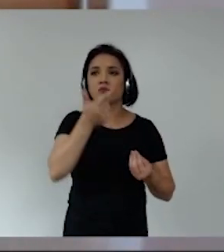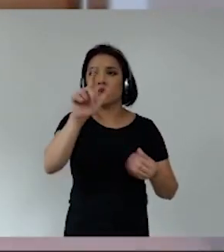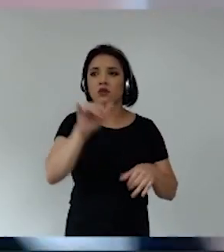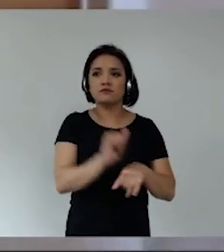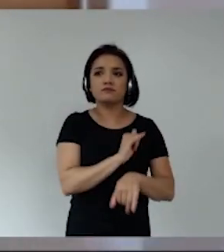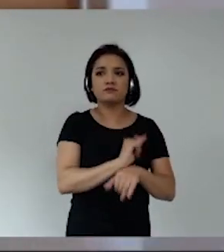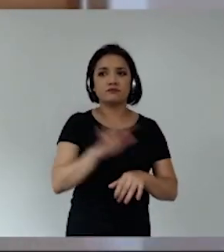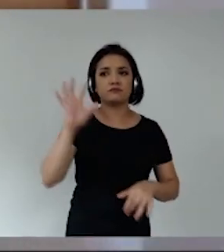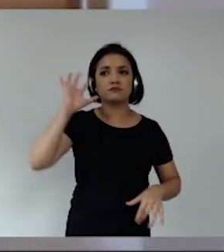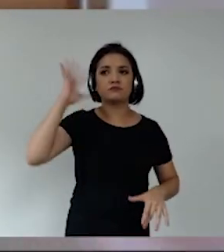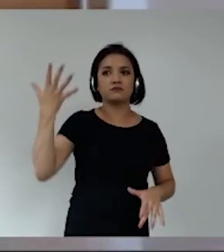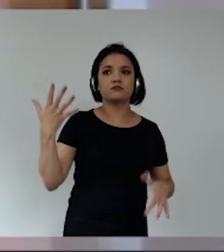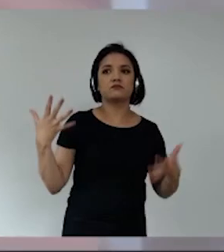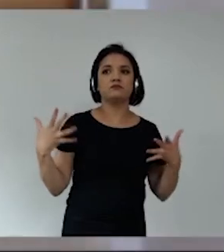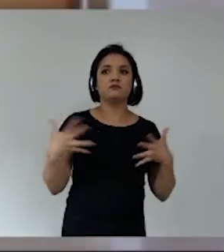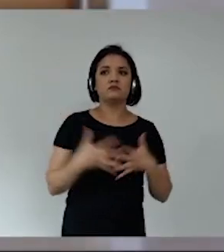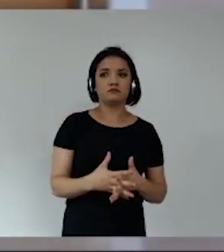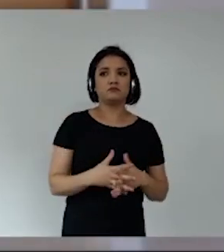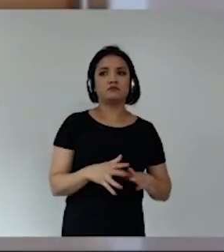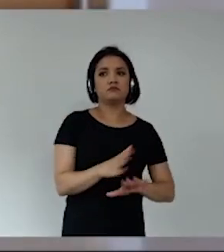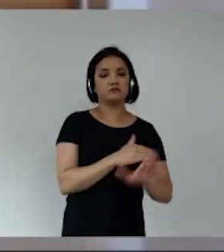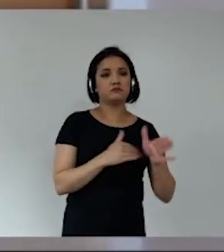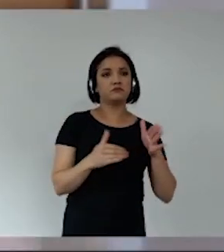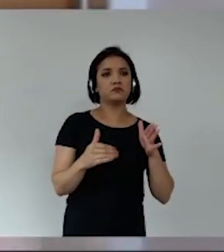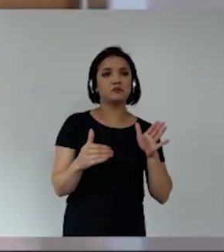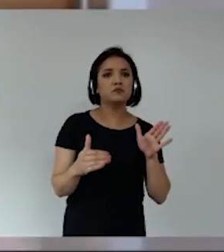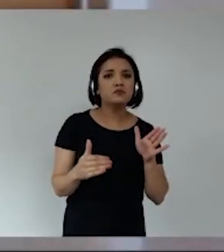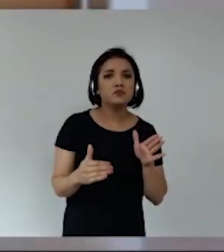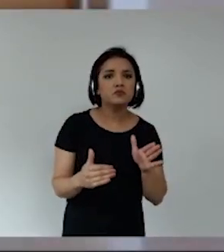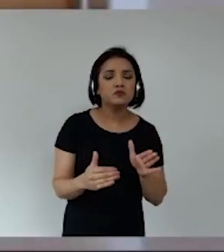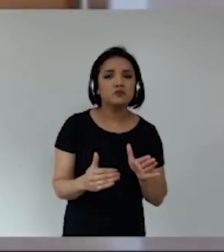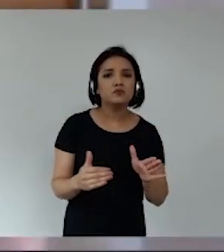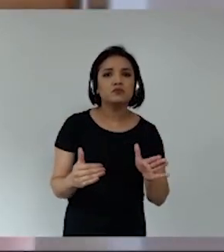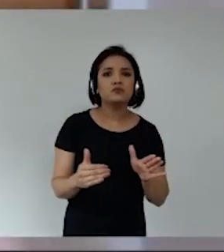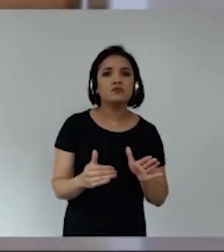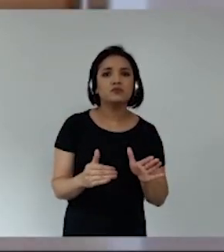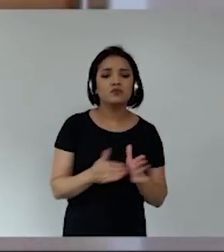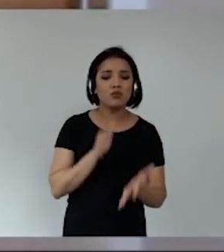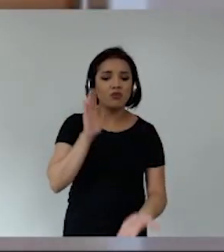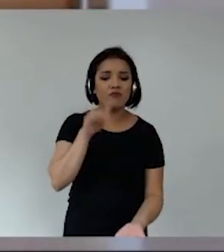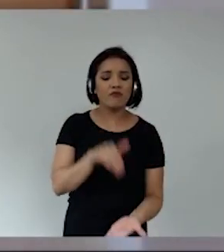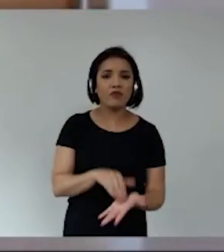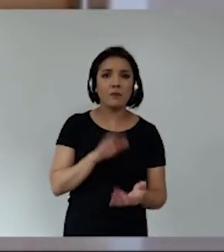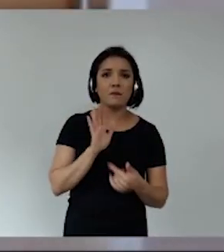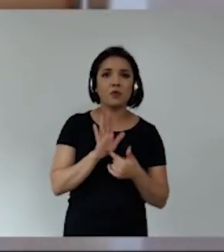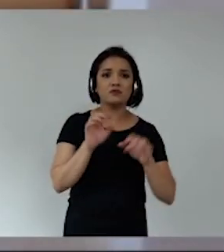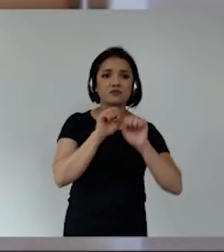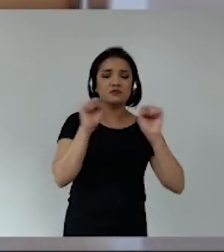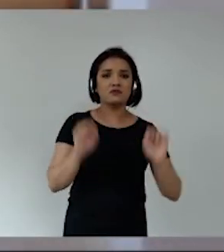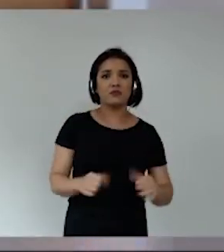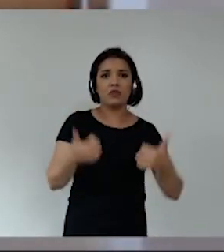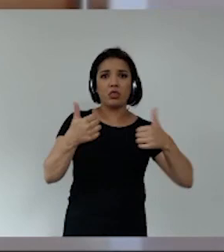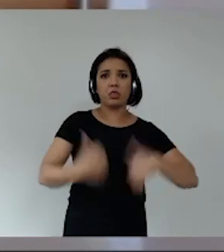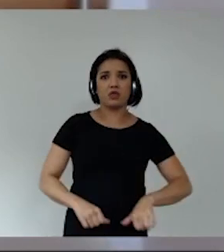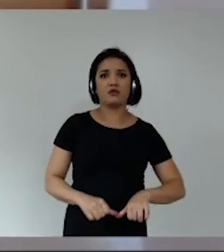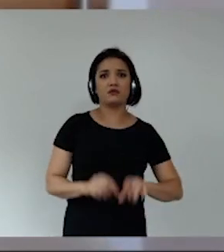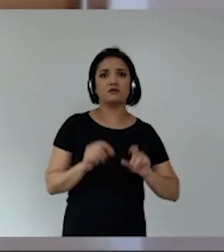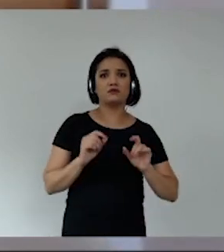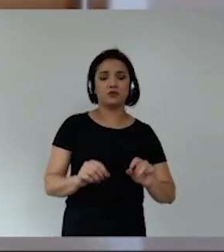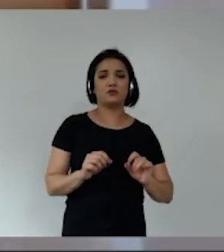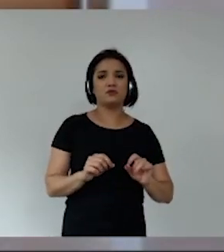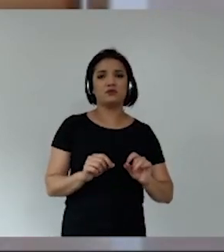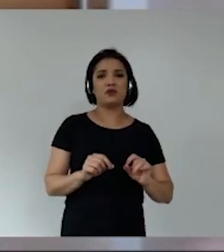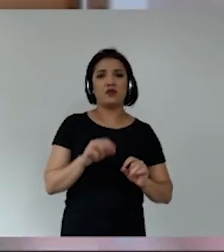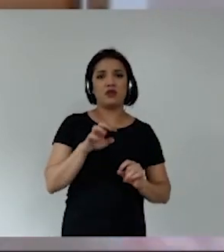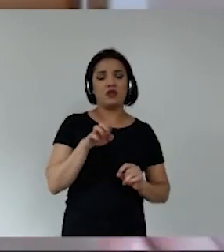porque tudo deságua num sistema que é falido. E dentro desse sistema falido, nós temos um sistema que é mais falido, que é o sistema de execução, o